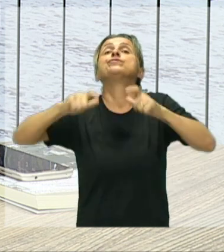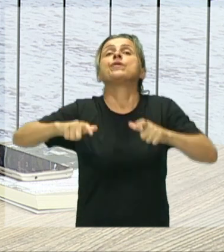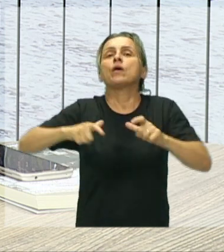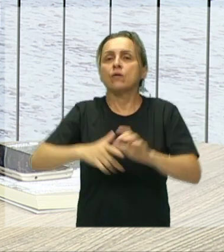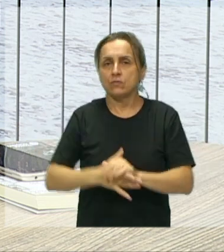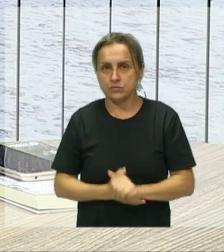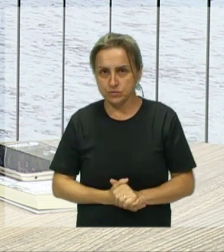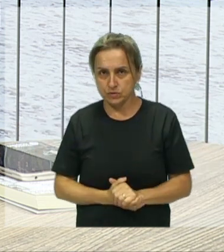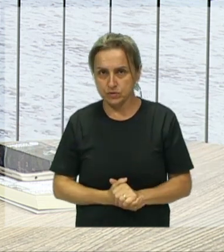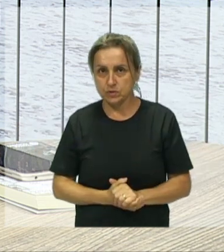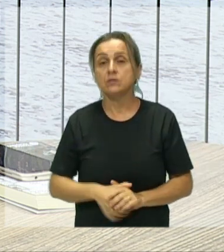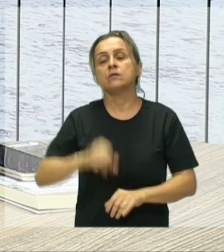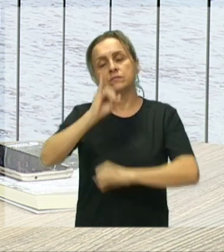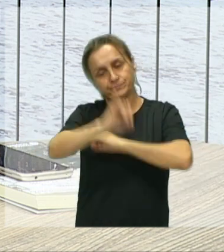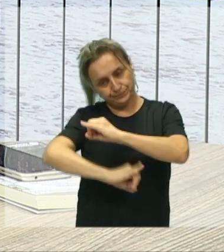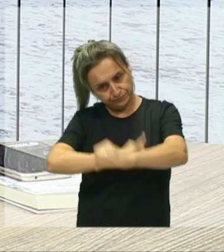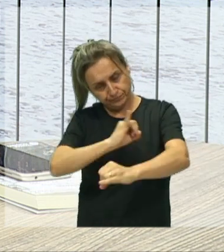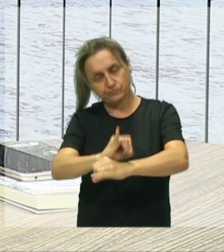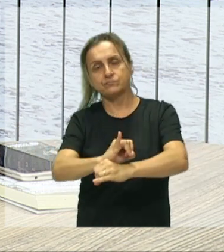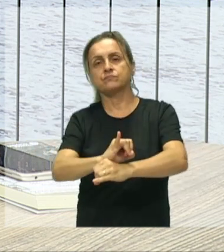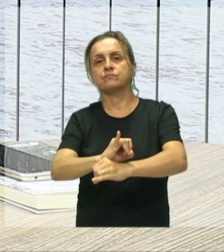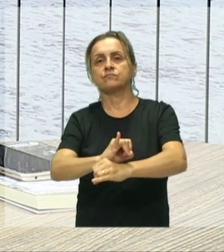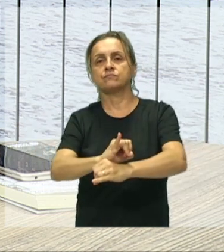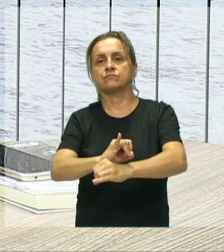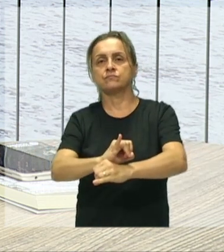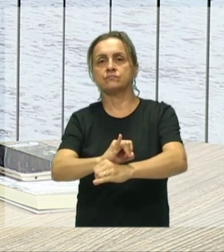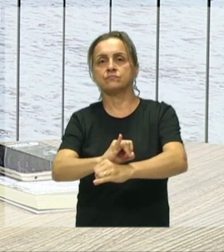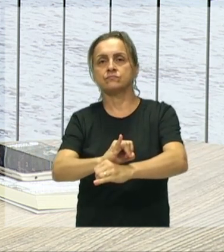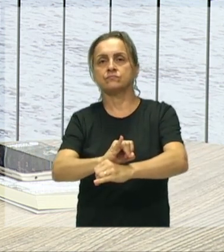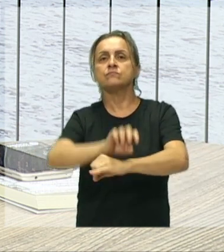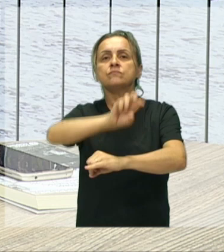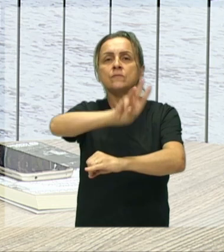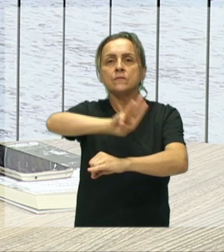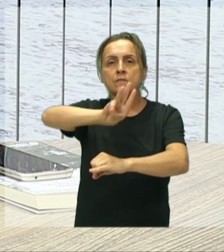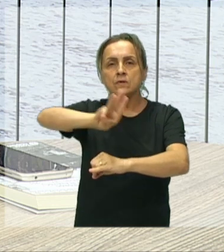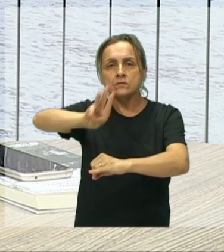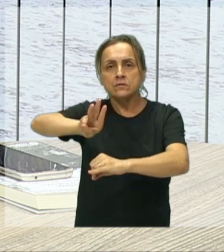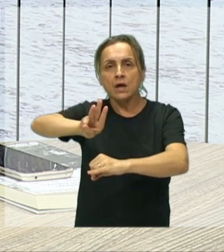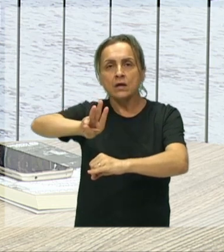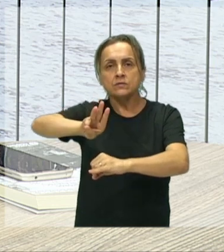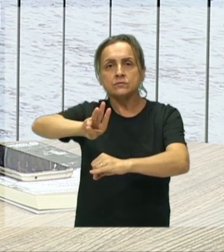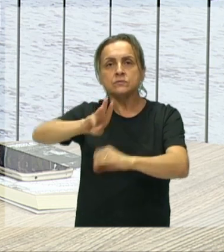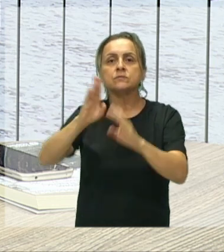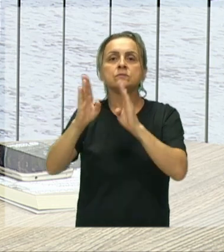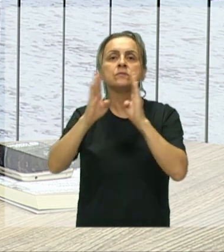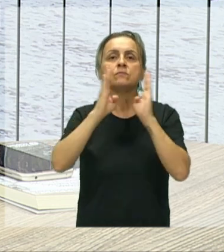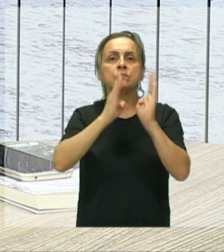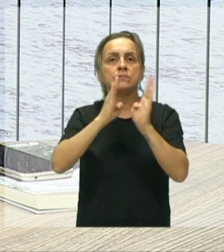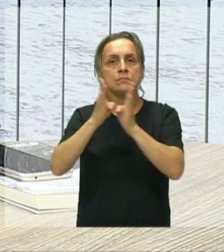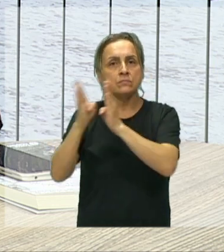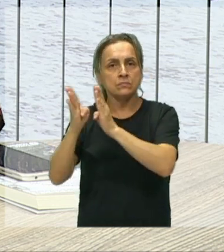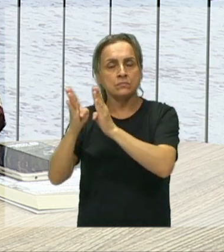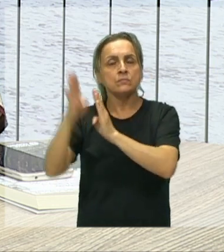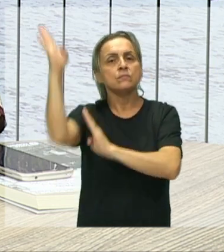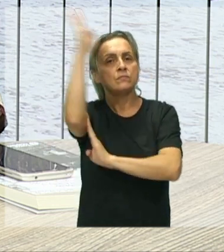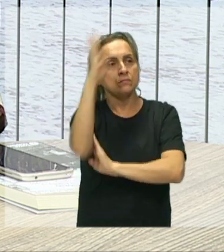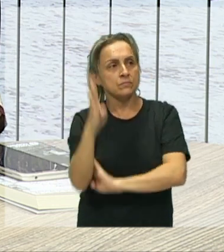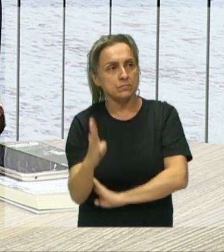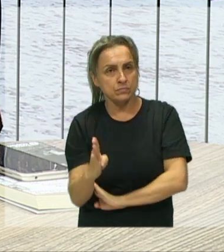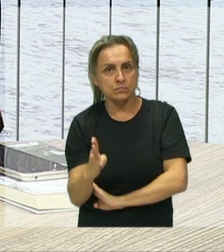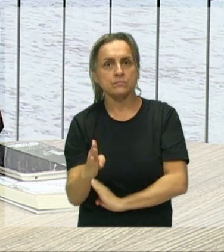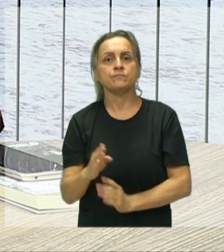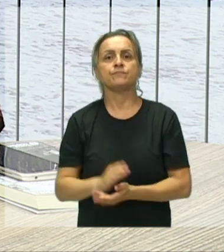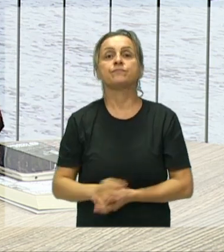disponíveis, sobretudo na internet, no site a Hemeroteca da Biblioteca Nacional. Então, nós estamos fazendo